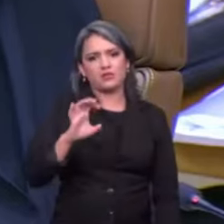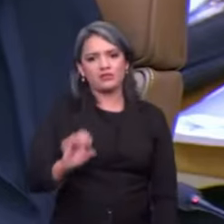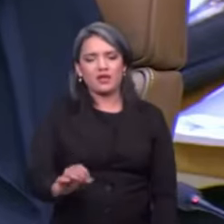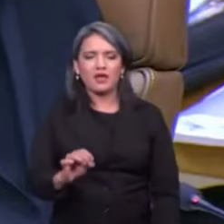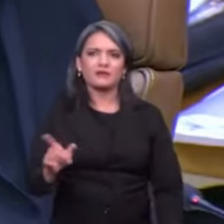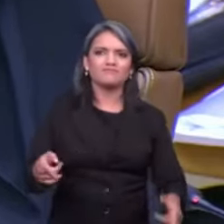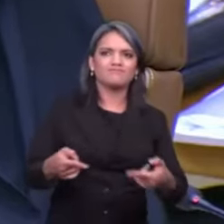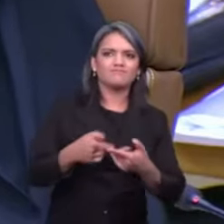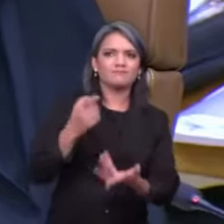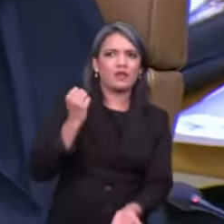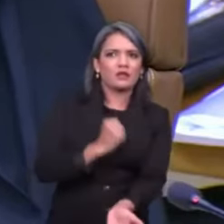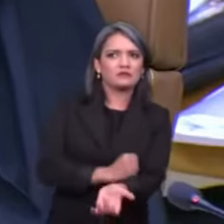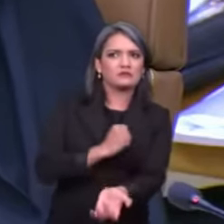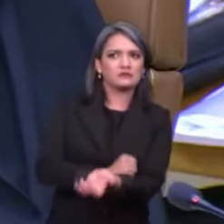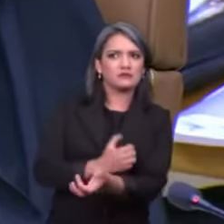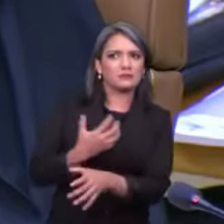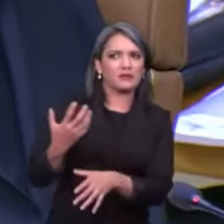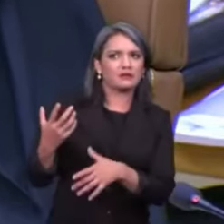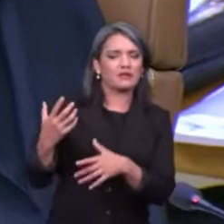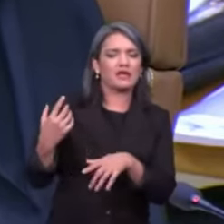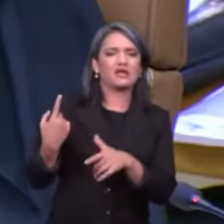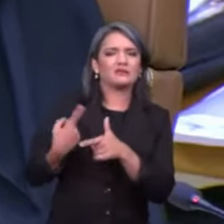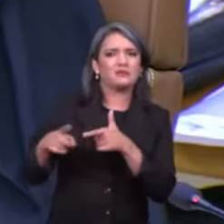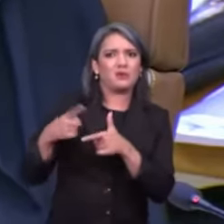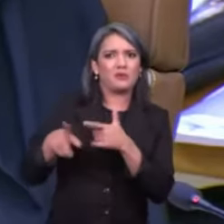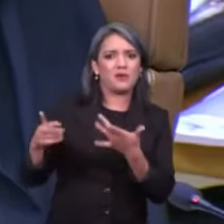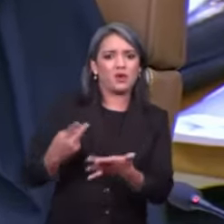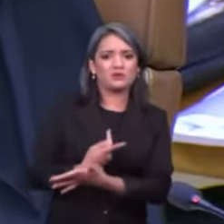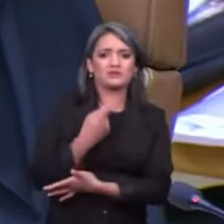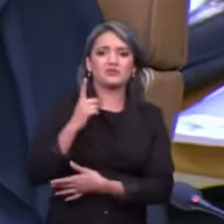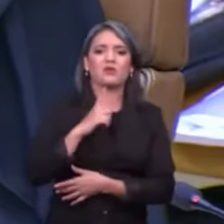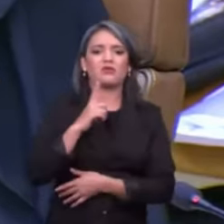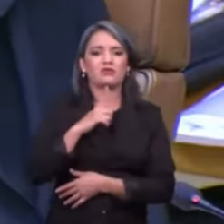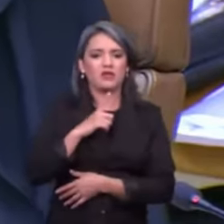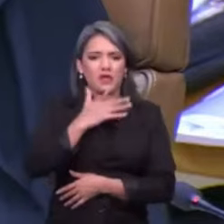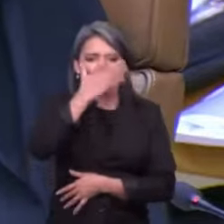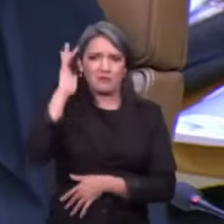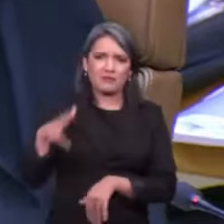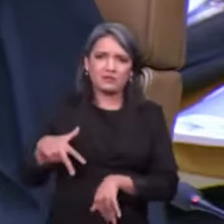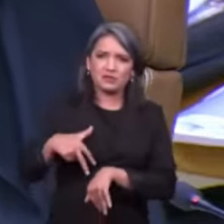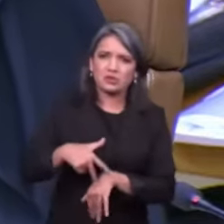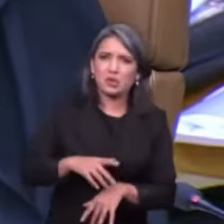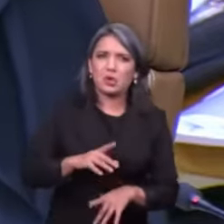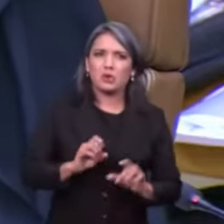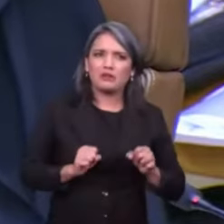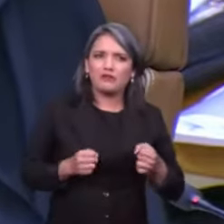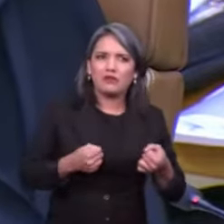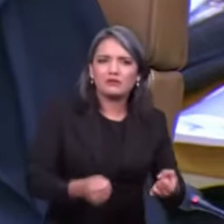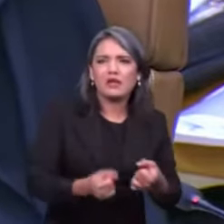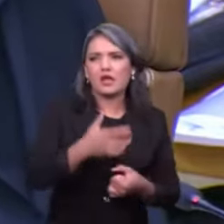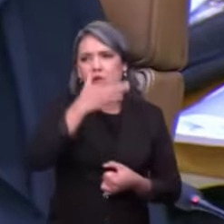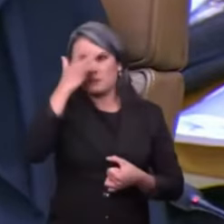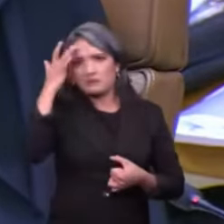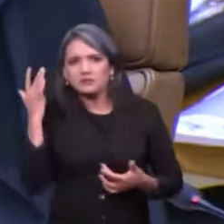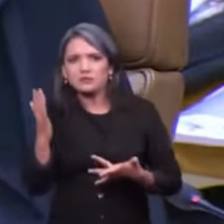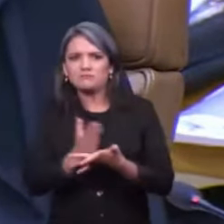das overdoses no Oregon. Incluiu horas de depoimentos de autoridades, defensores, autoridades locais e